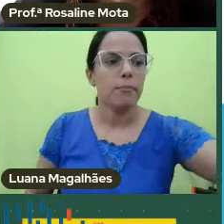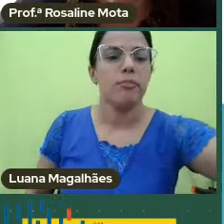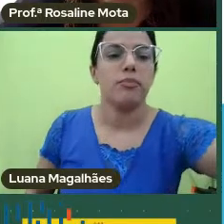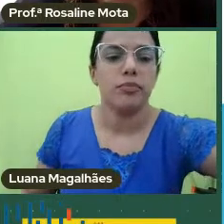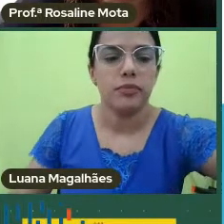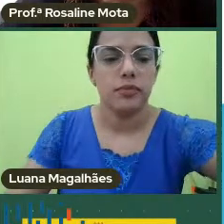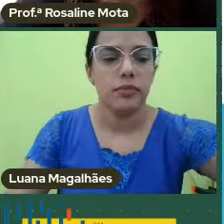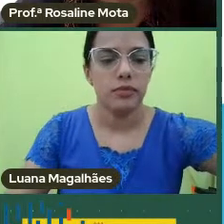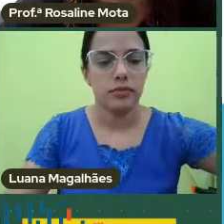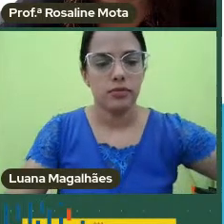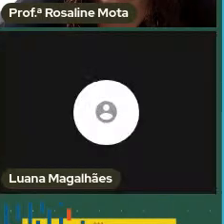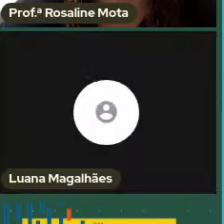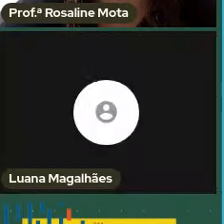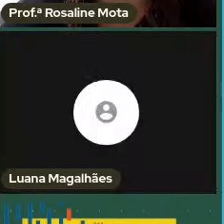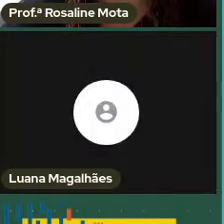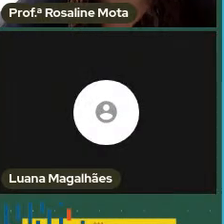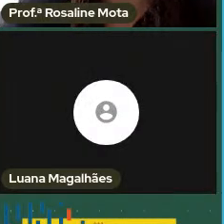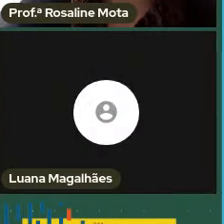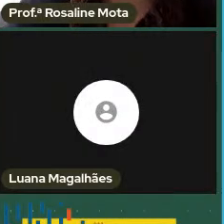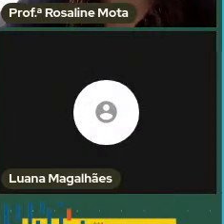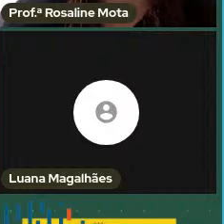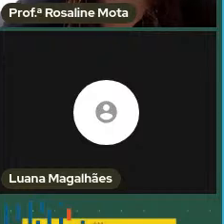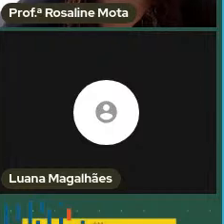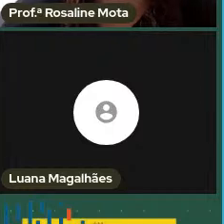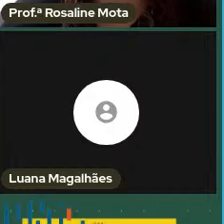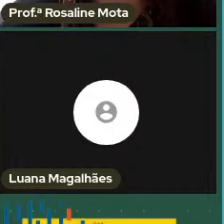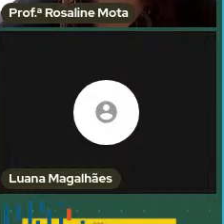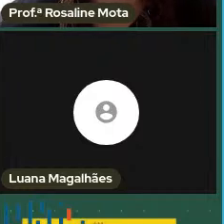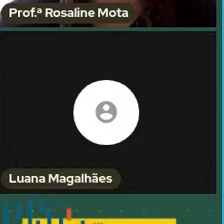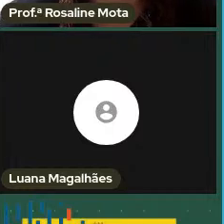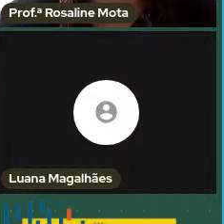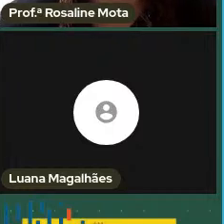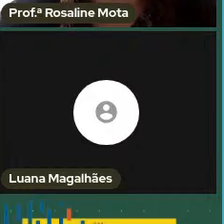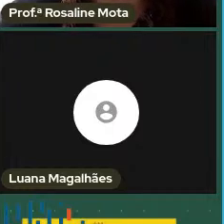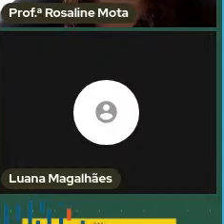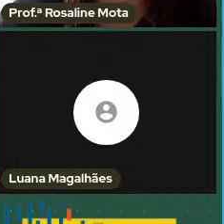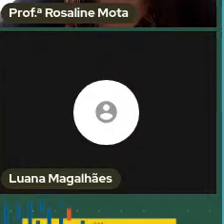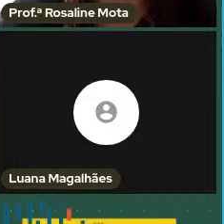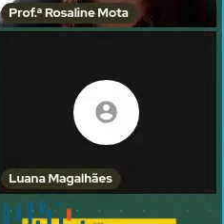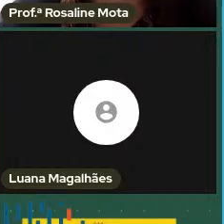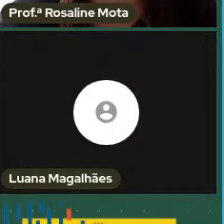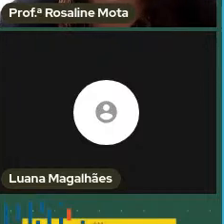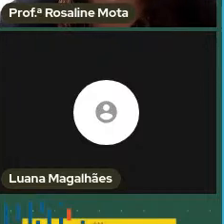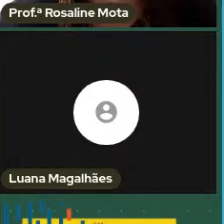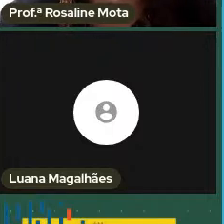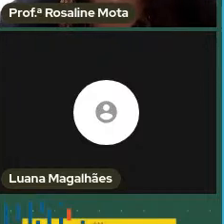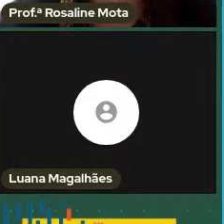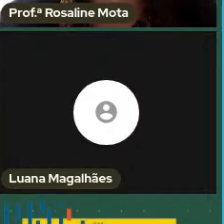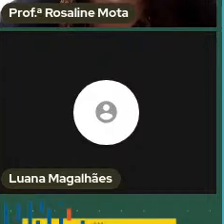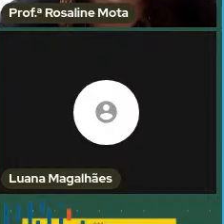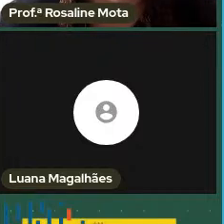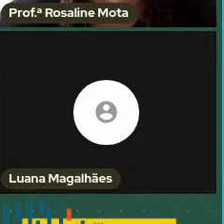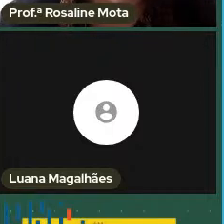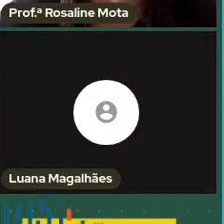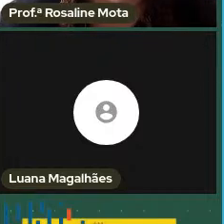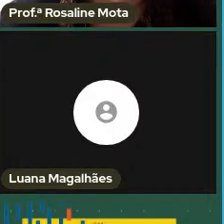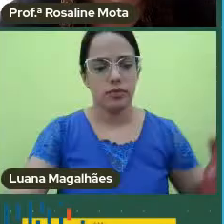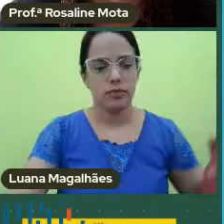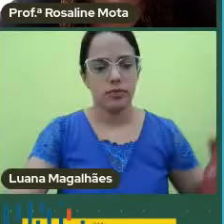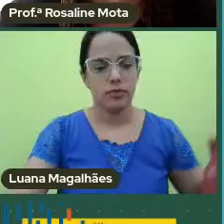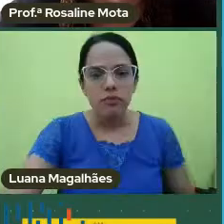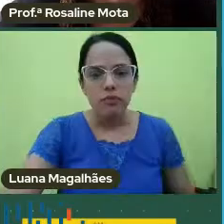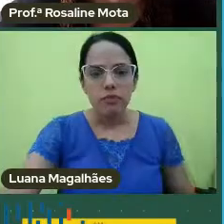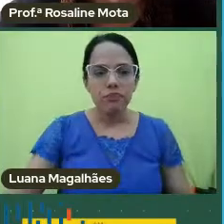pouco da CEPAD e da CRP. Houve uma desconfiguração quando eu subi o slide